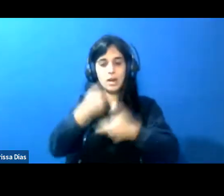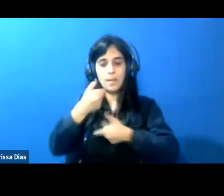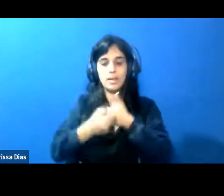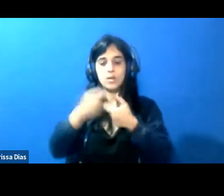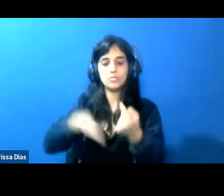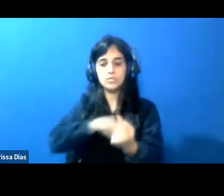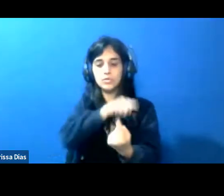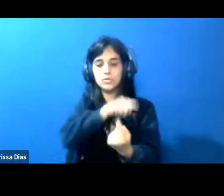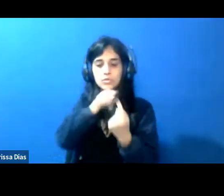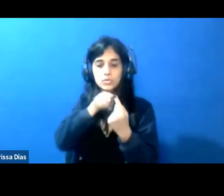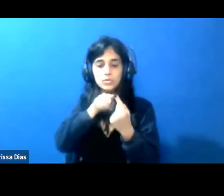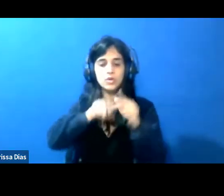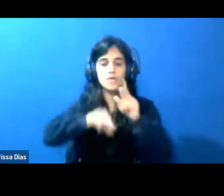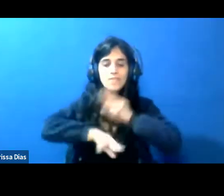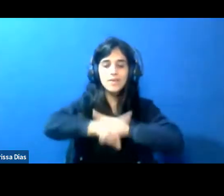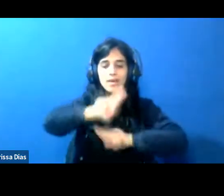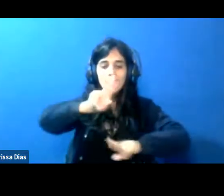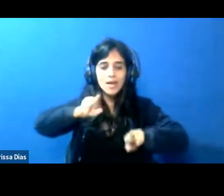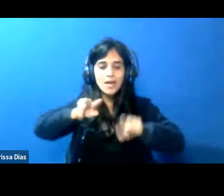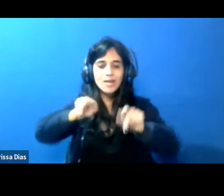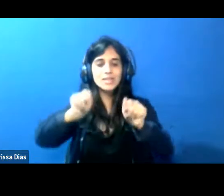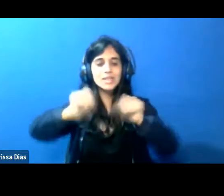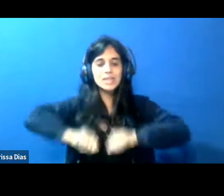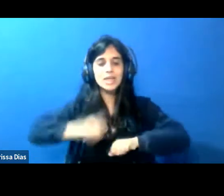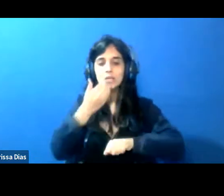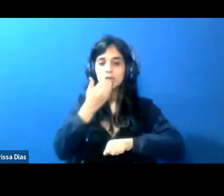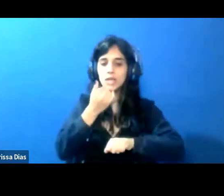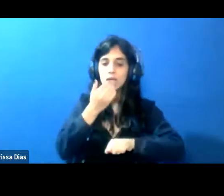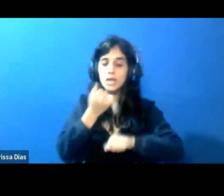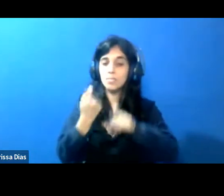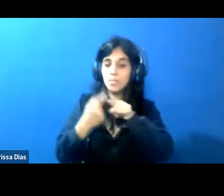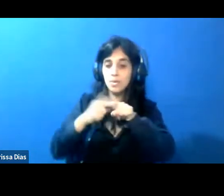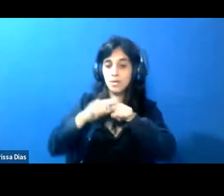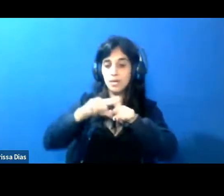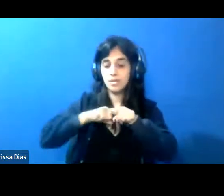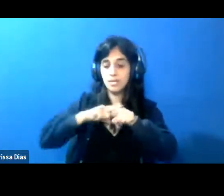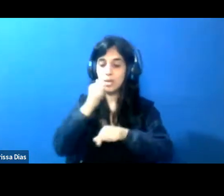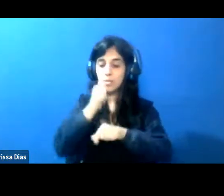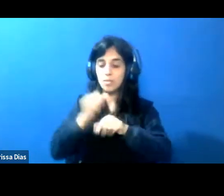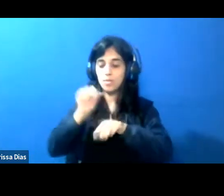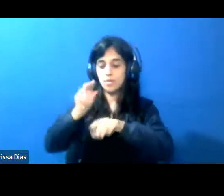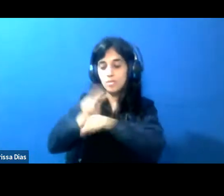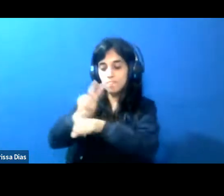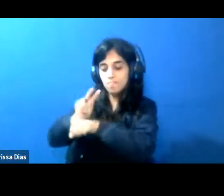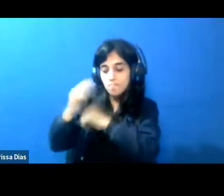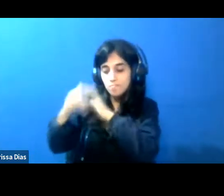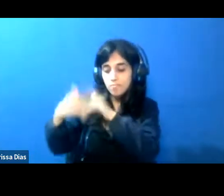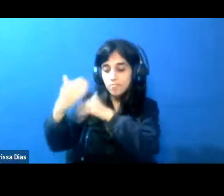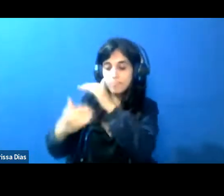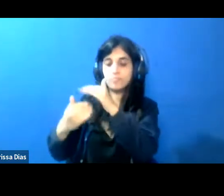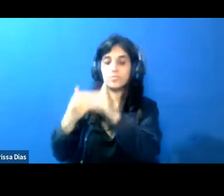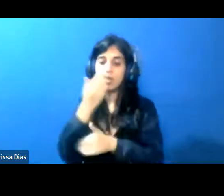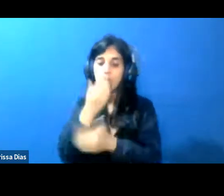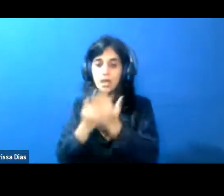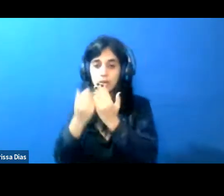né, com a diversidade do alimento que essas mulheres produzem nos seus lugares, nos seus espaços. Também do lado tem um boné